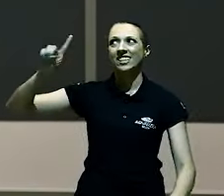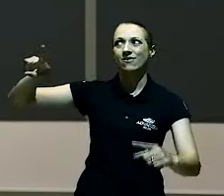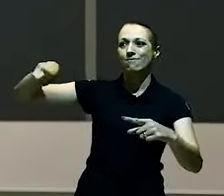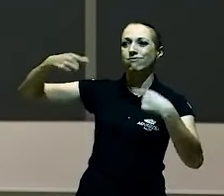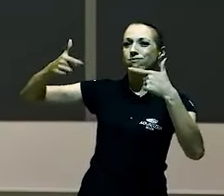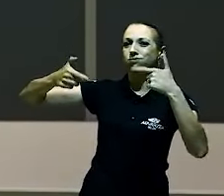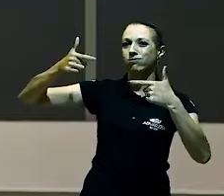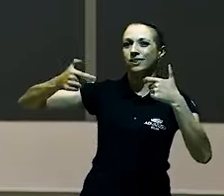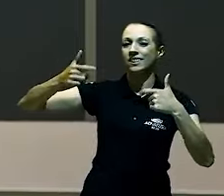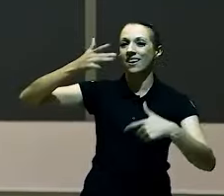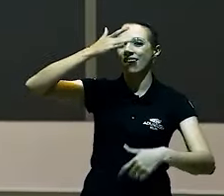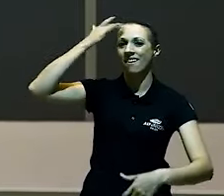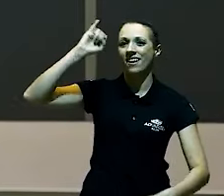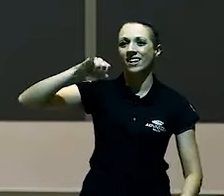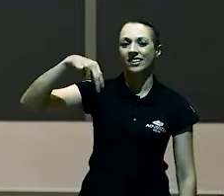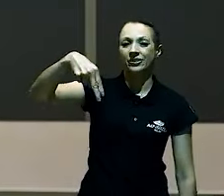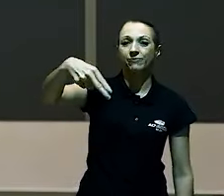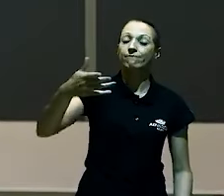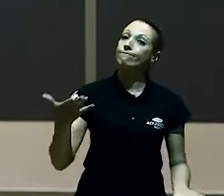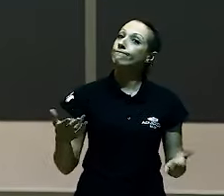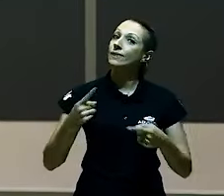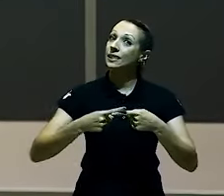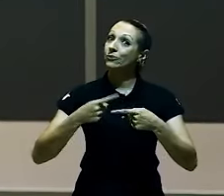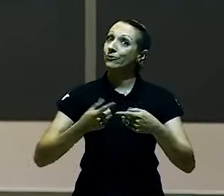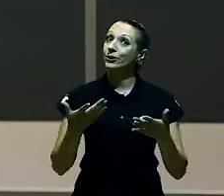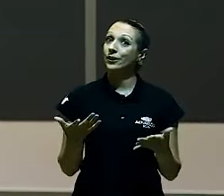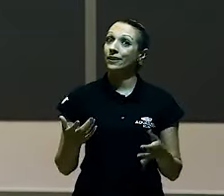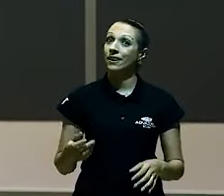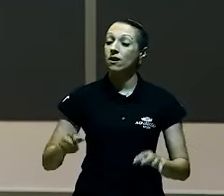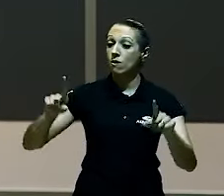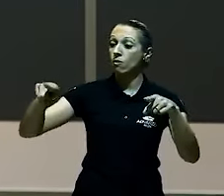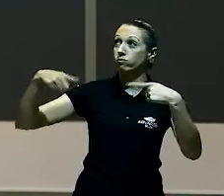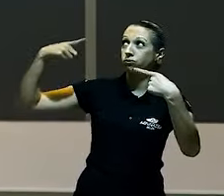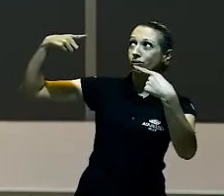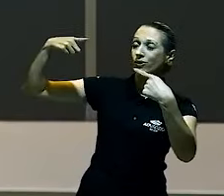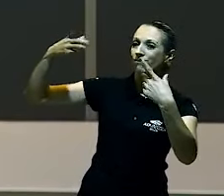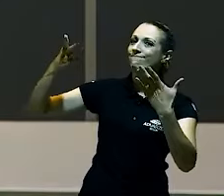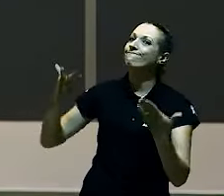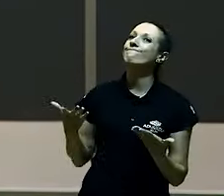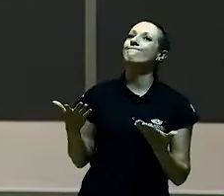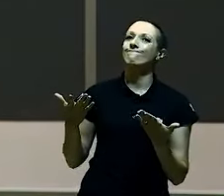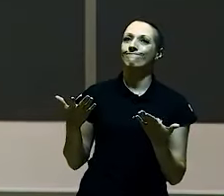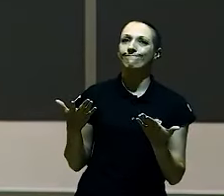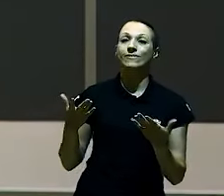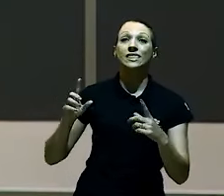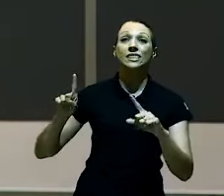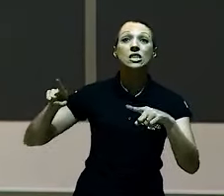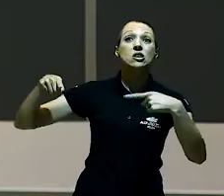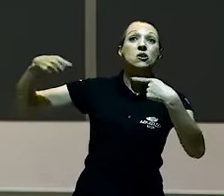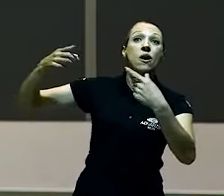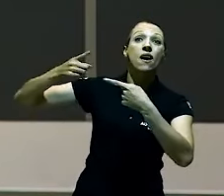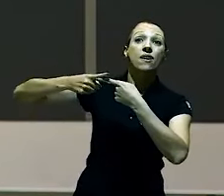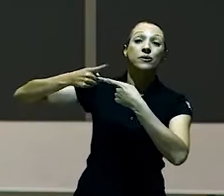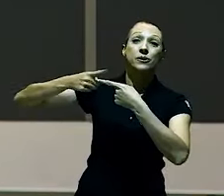E você pode perguntar: por que que Deus estava em batalha com Jonas? Por que que Deus quase dá vida a um navio